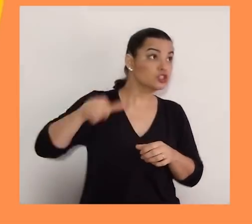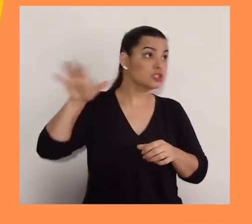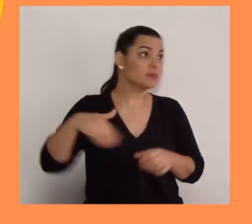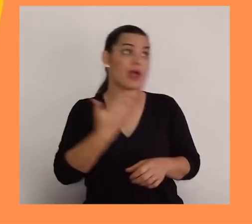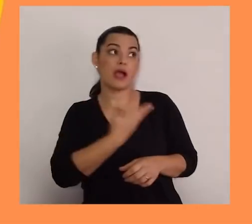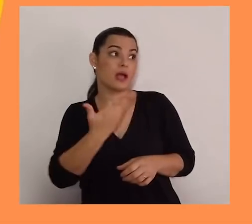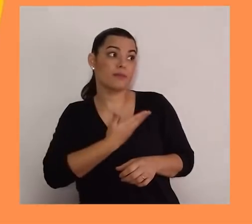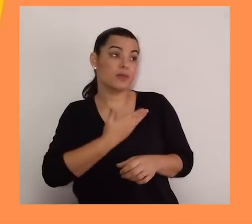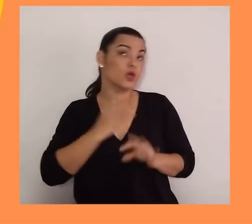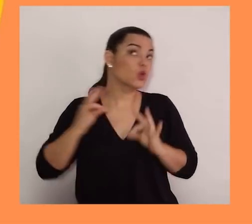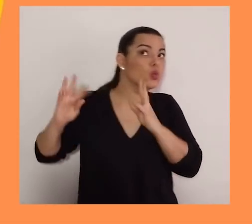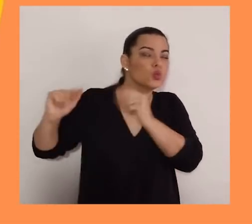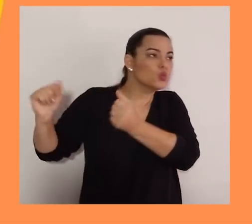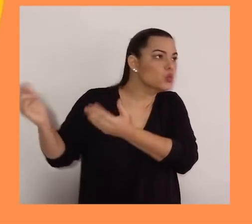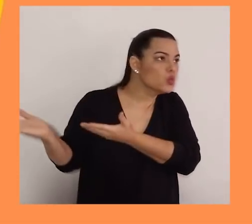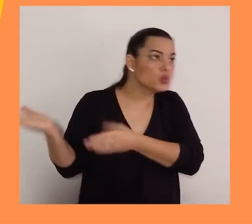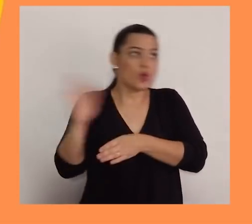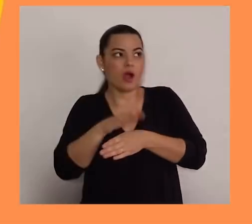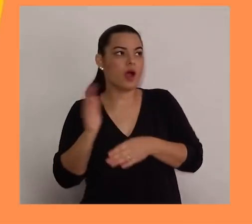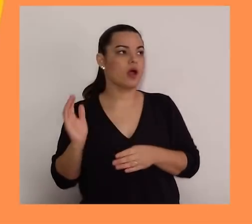Rabanete.